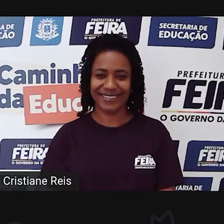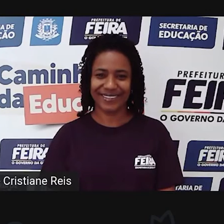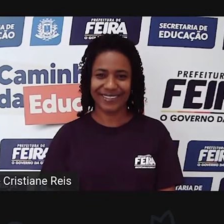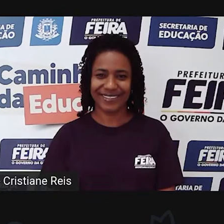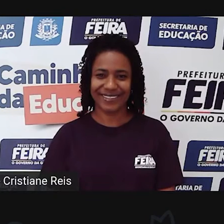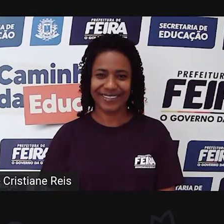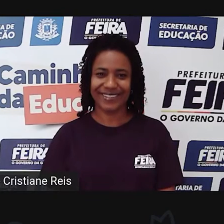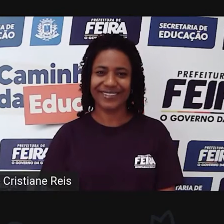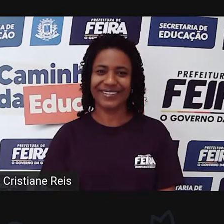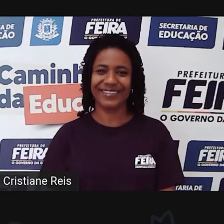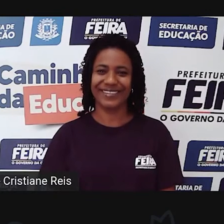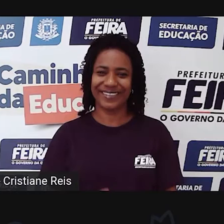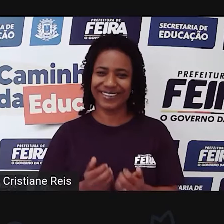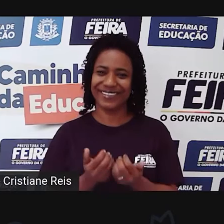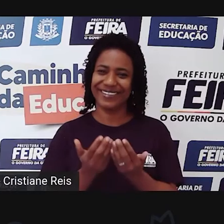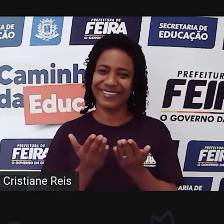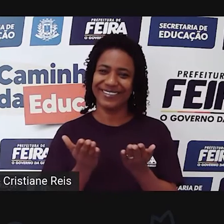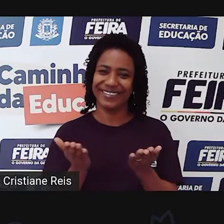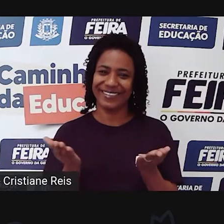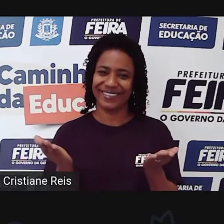Olá, estudantes!